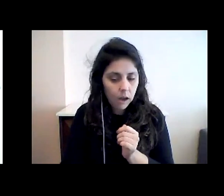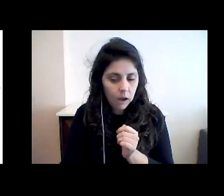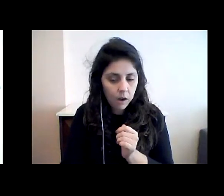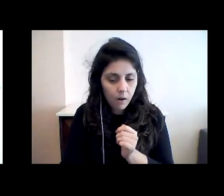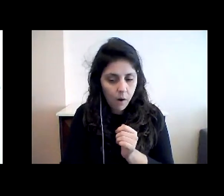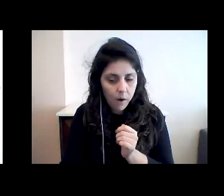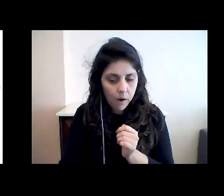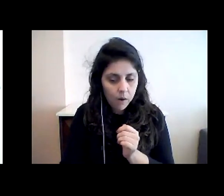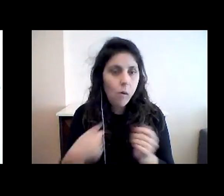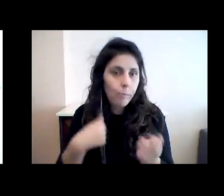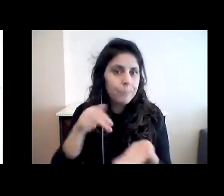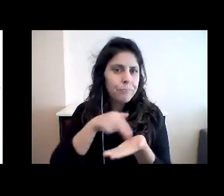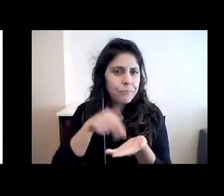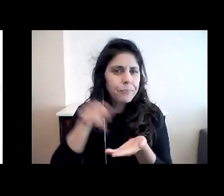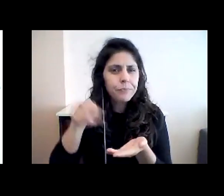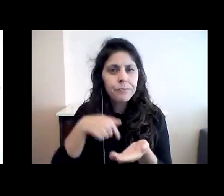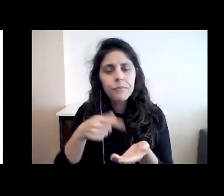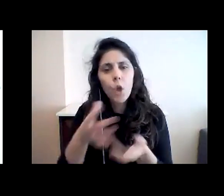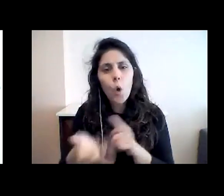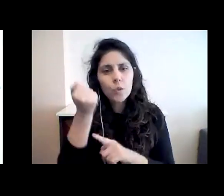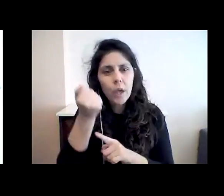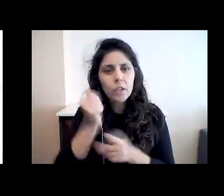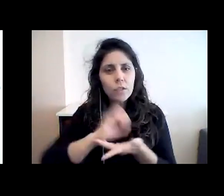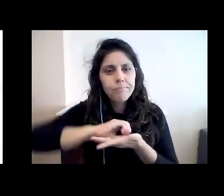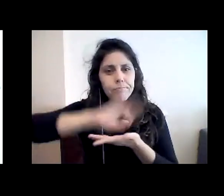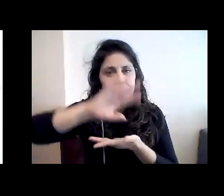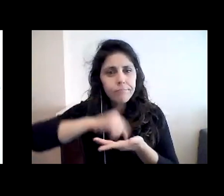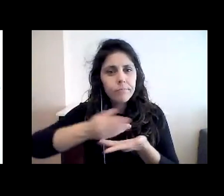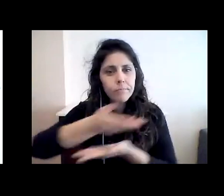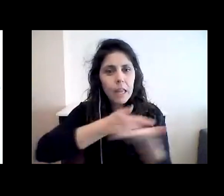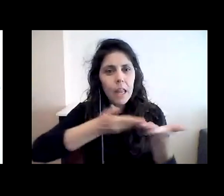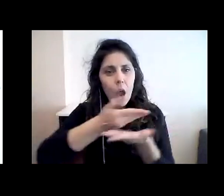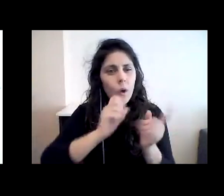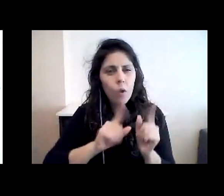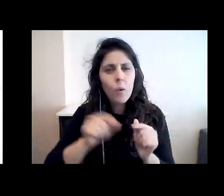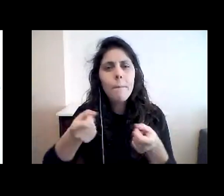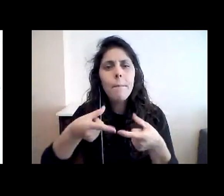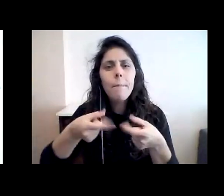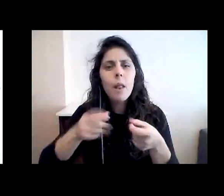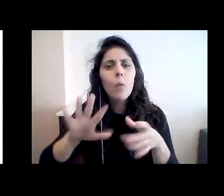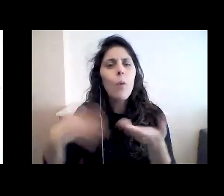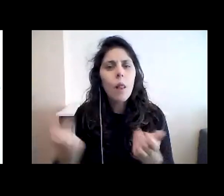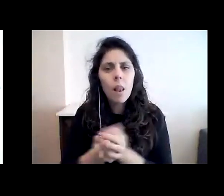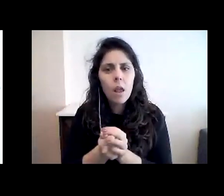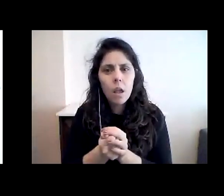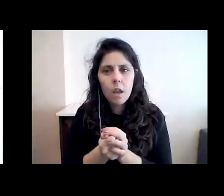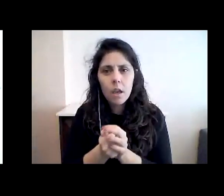a Alexandra consegue então colocar-nos... Para que mail enviou, por favor?